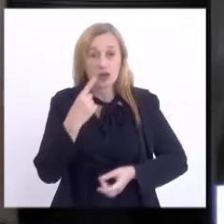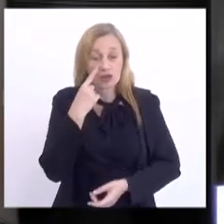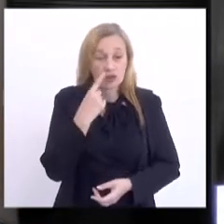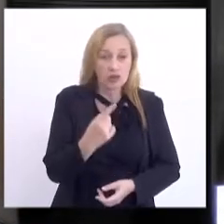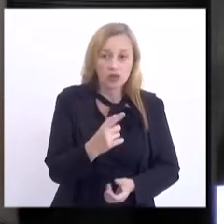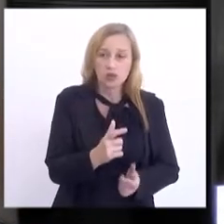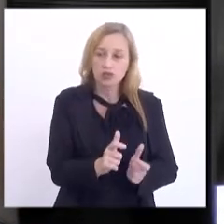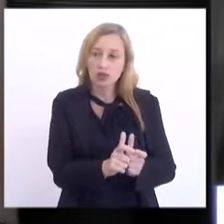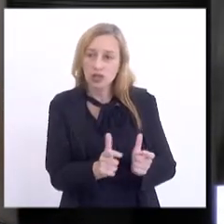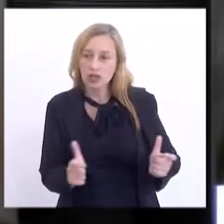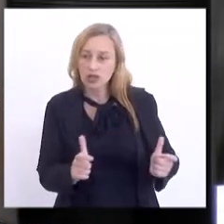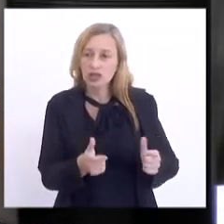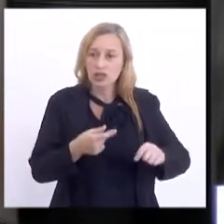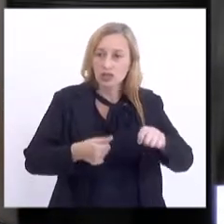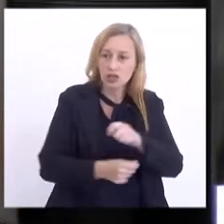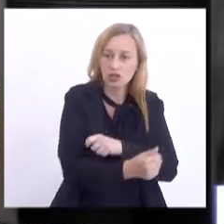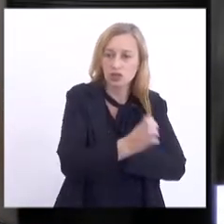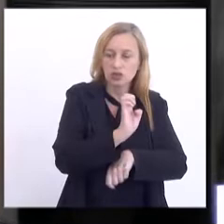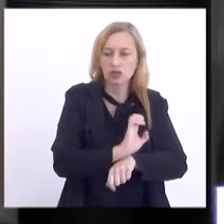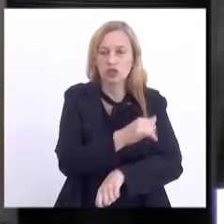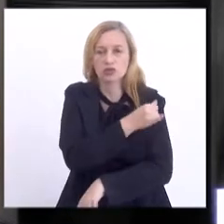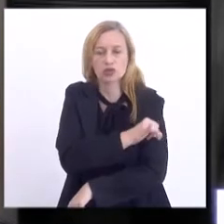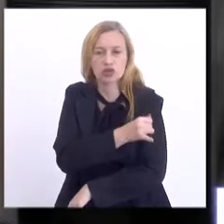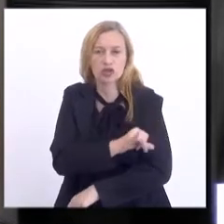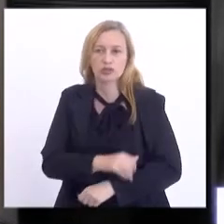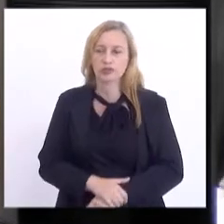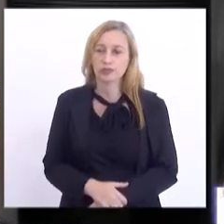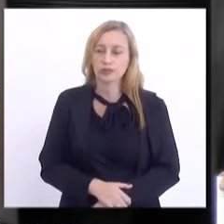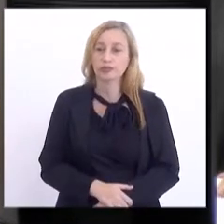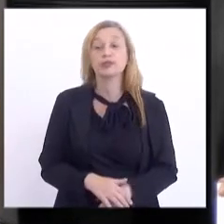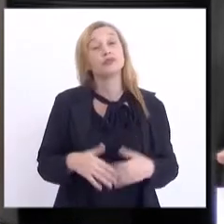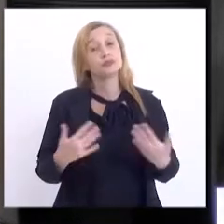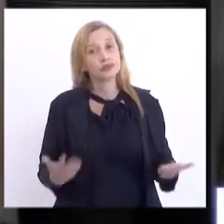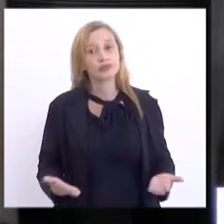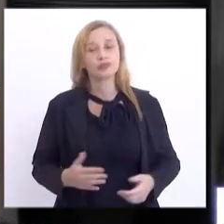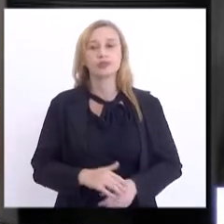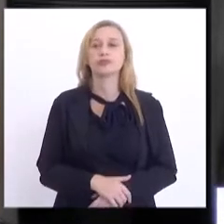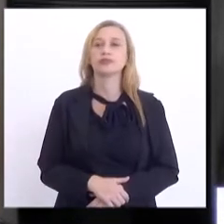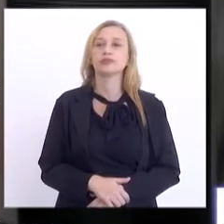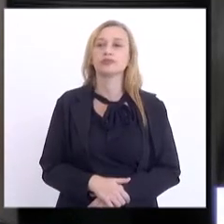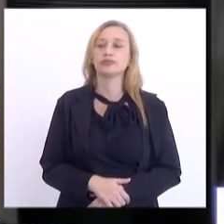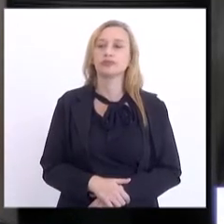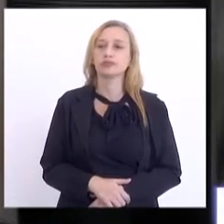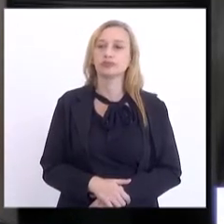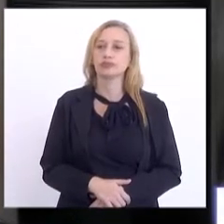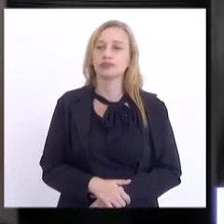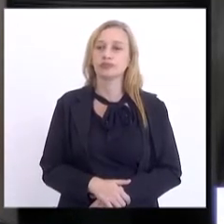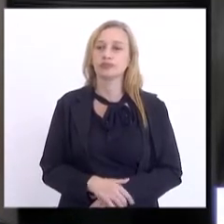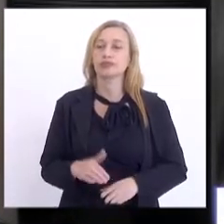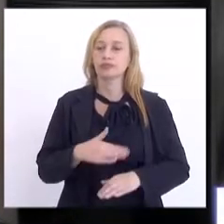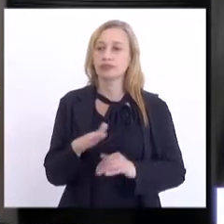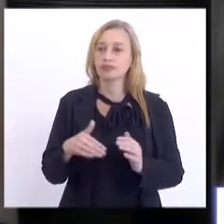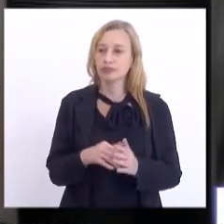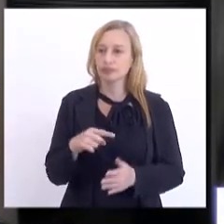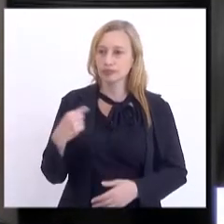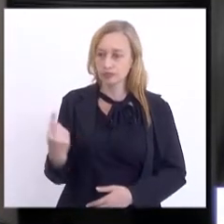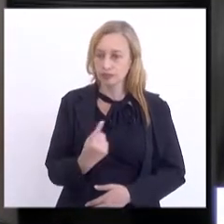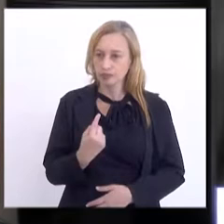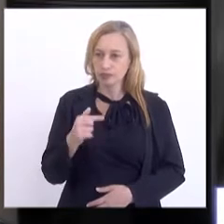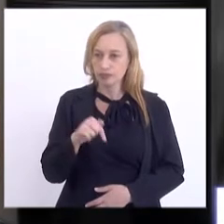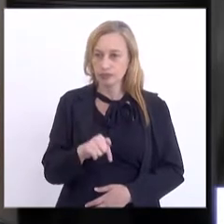arroubos Teresa e recursos para o estado do Rio de Janeiro então diante disso cabe a todos nós